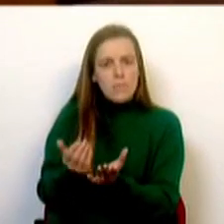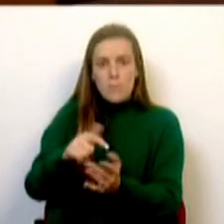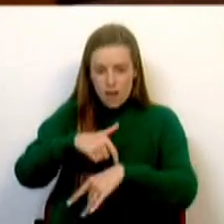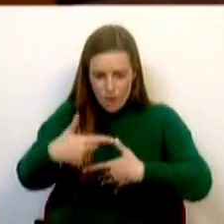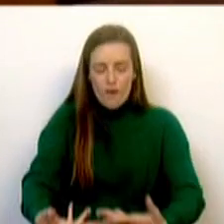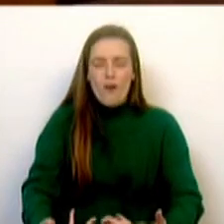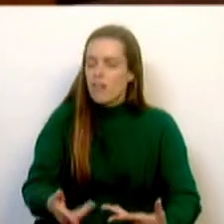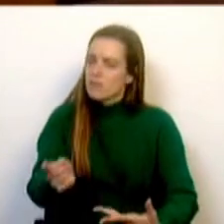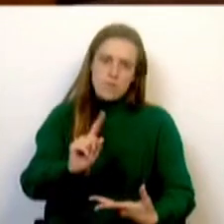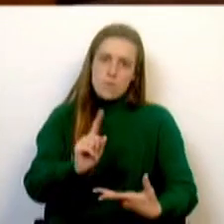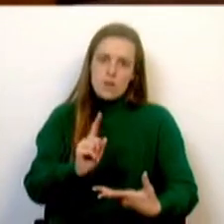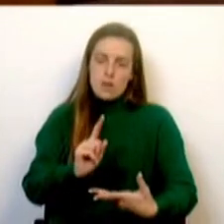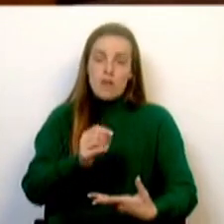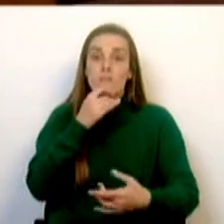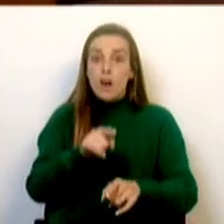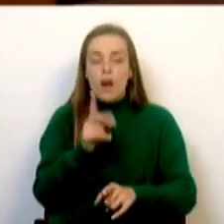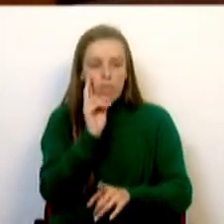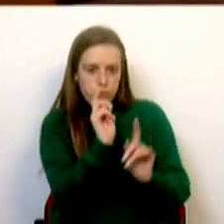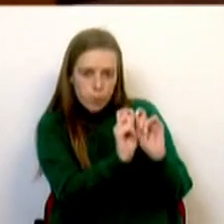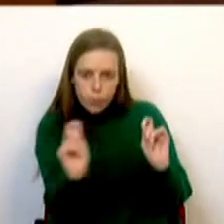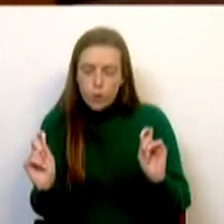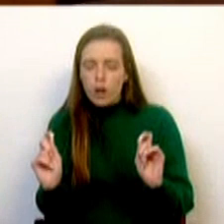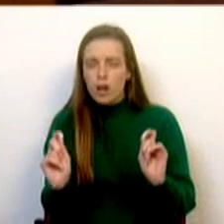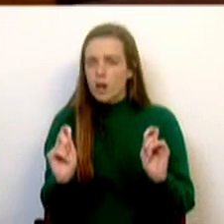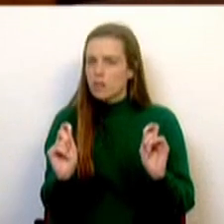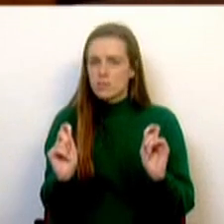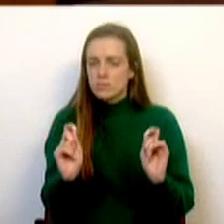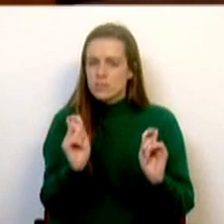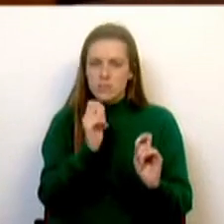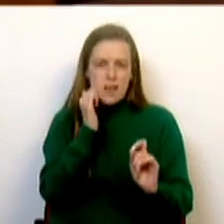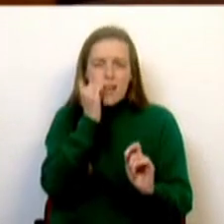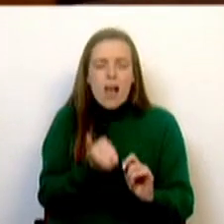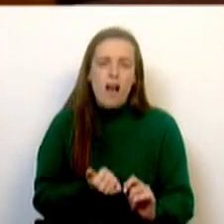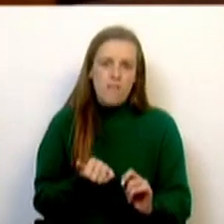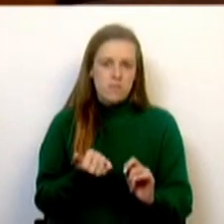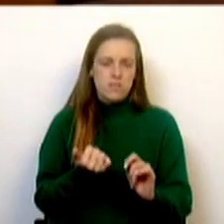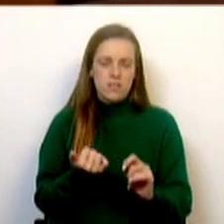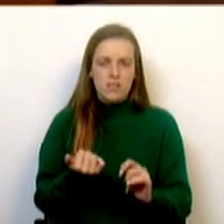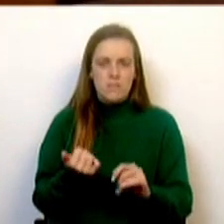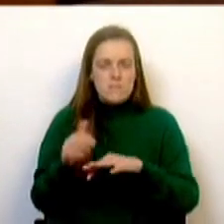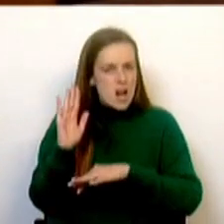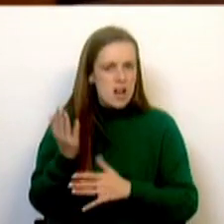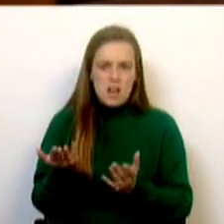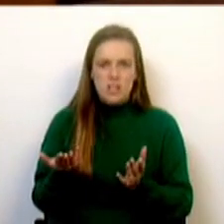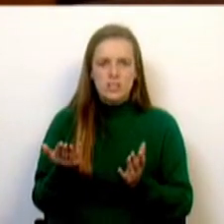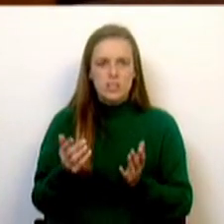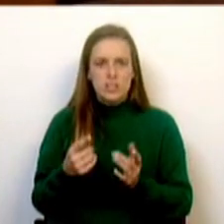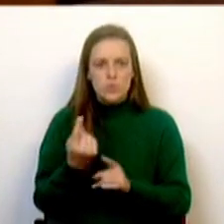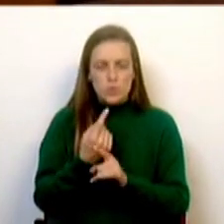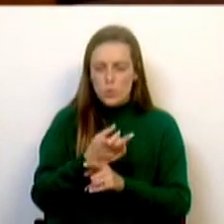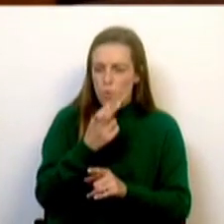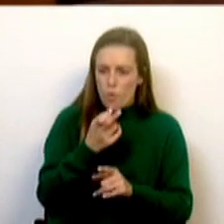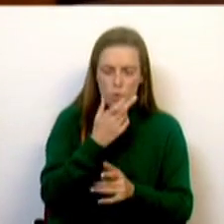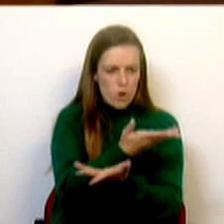trata disso. Ao que estamos a assistir é muito mais do que isso. Por maiores que tenham sido as